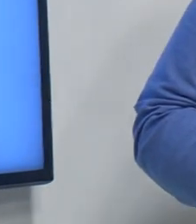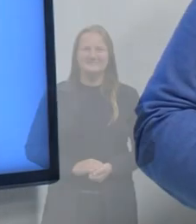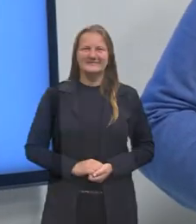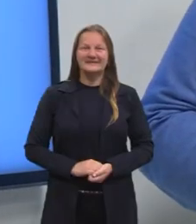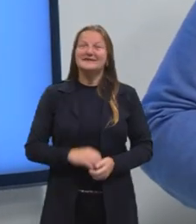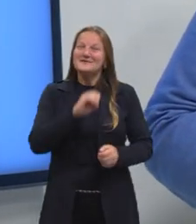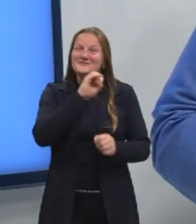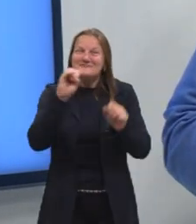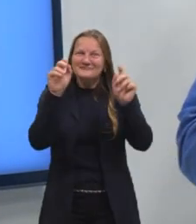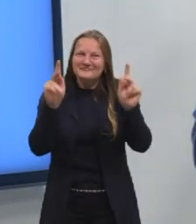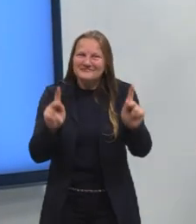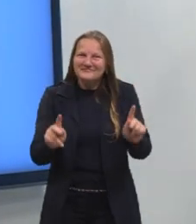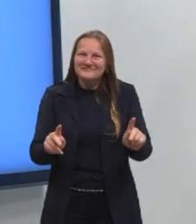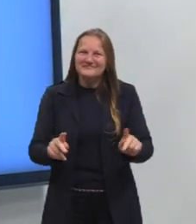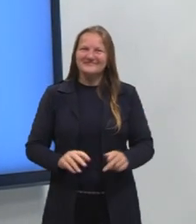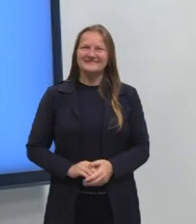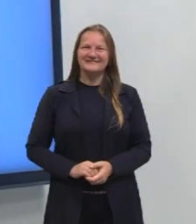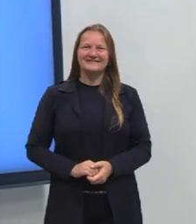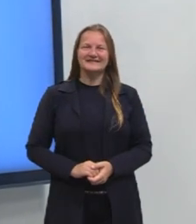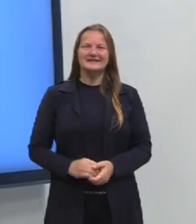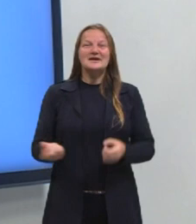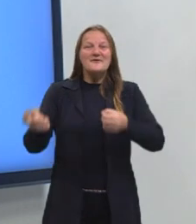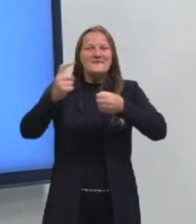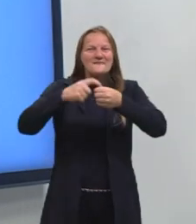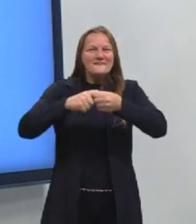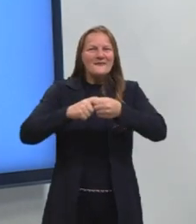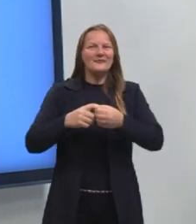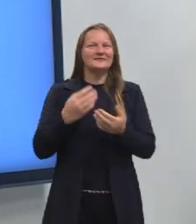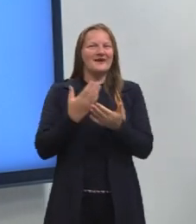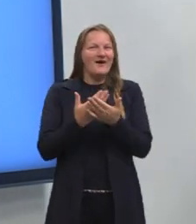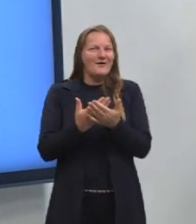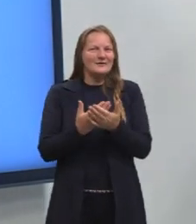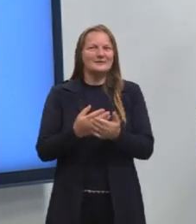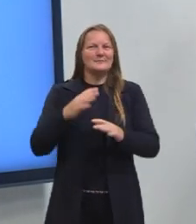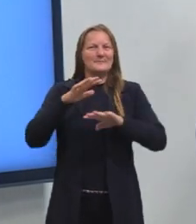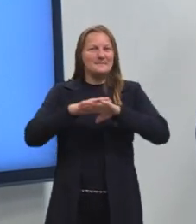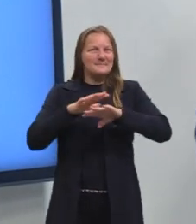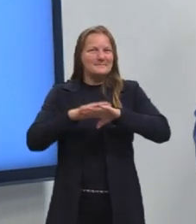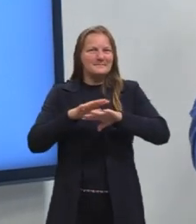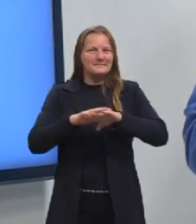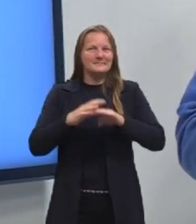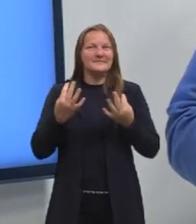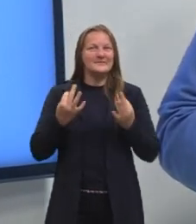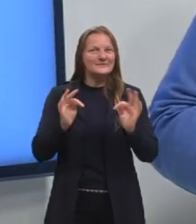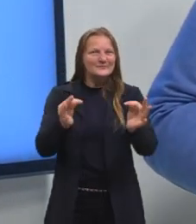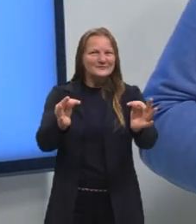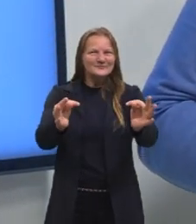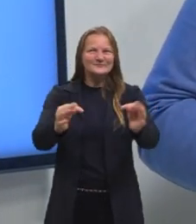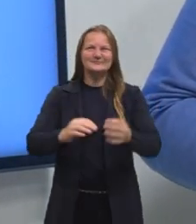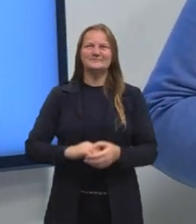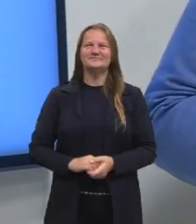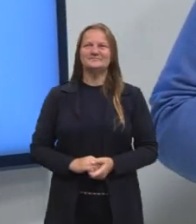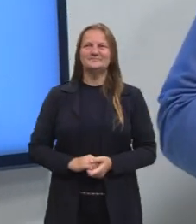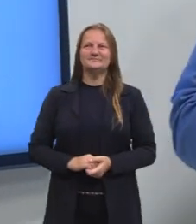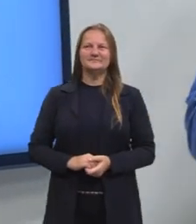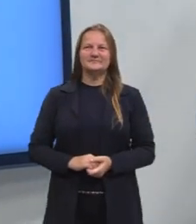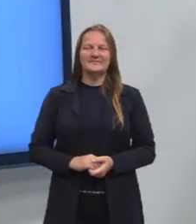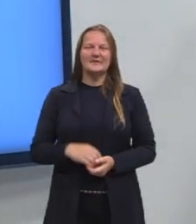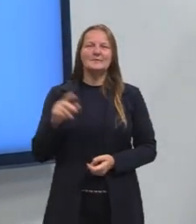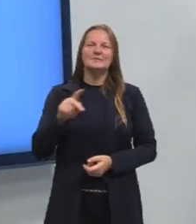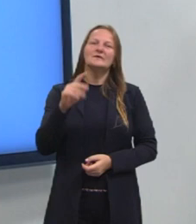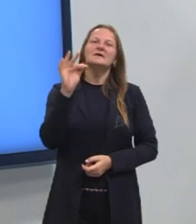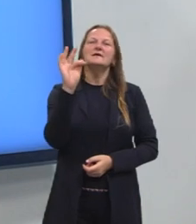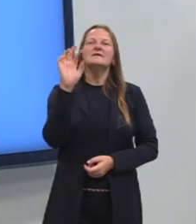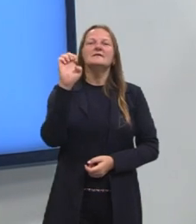Oi, oi pessoas! Estamos de volta para as nossas aulas de matemática e suas tecnologias. Eu sou a